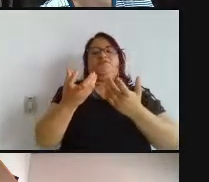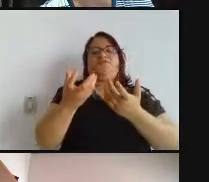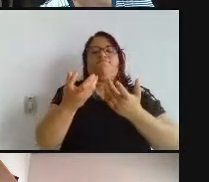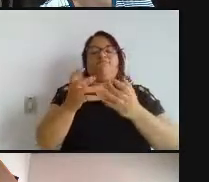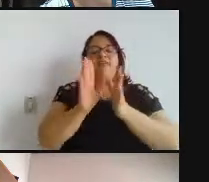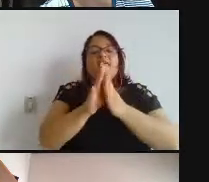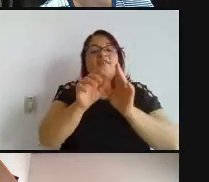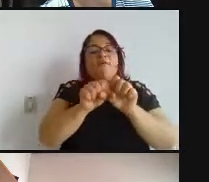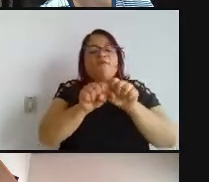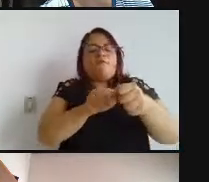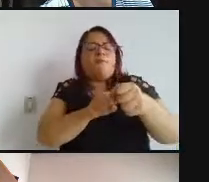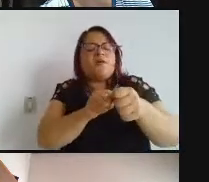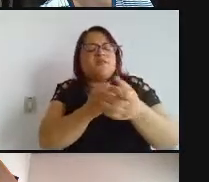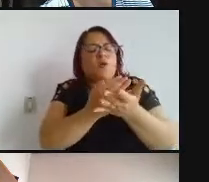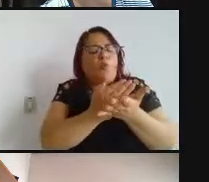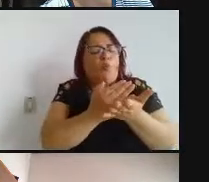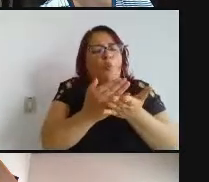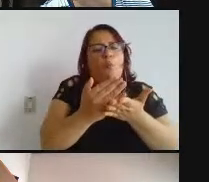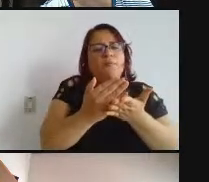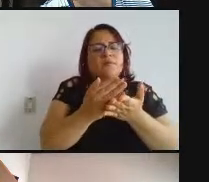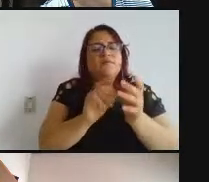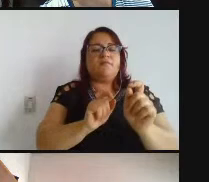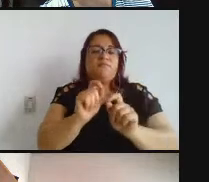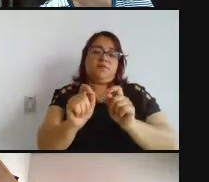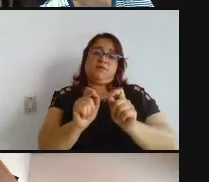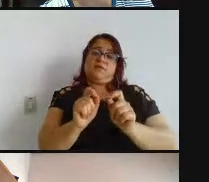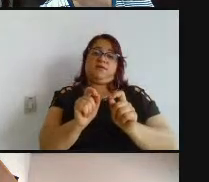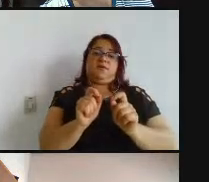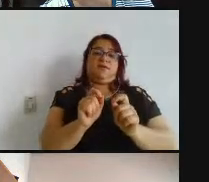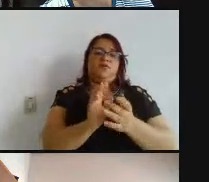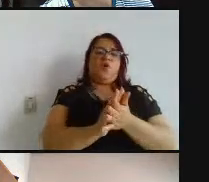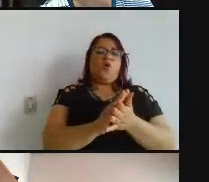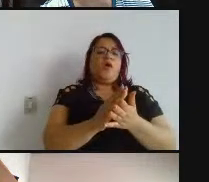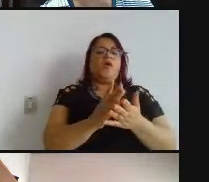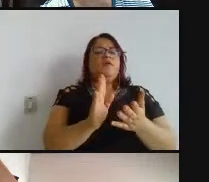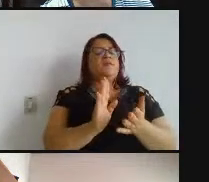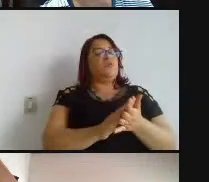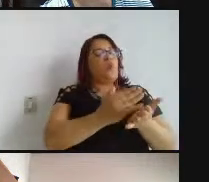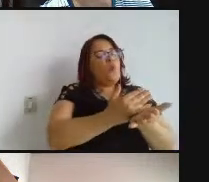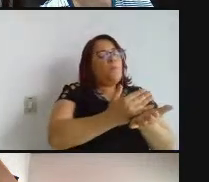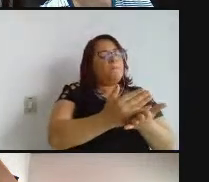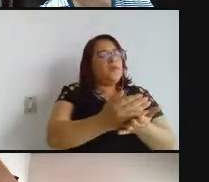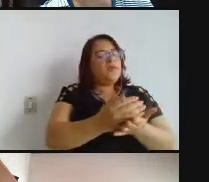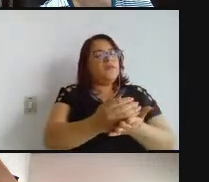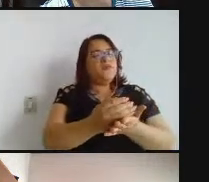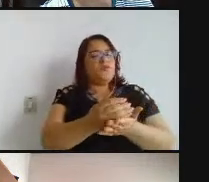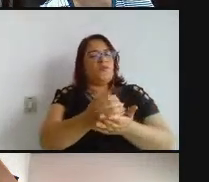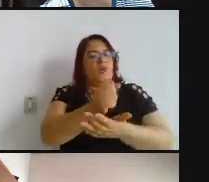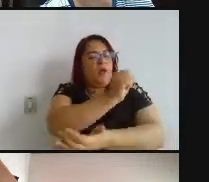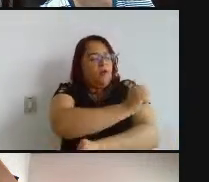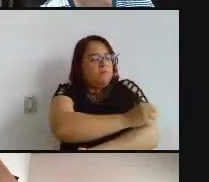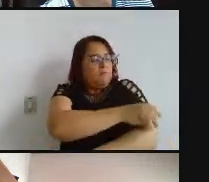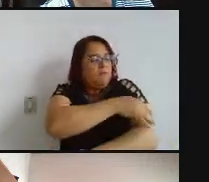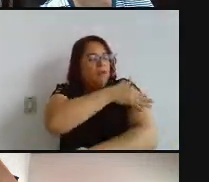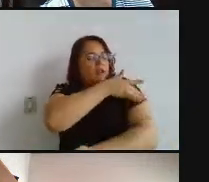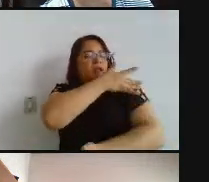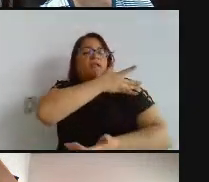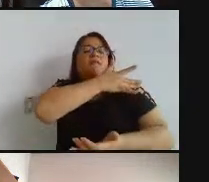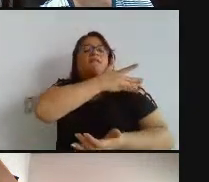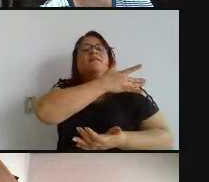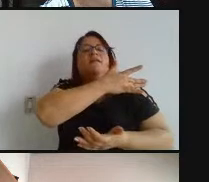Formação inicial é o quê? Formação nos primeiros anos, começando na